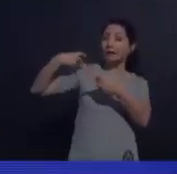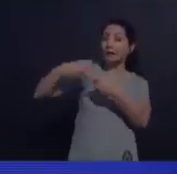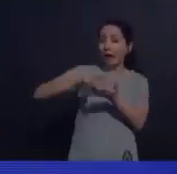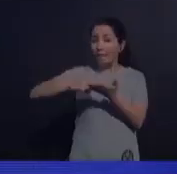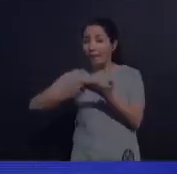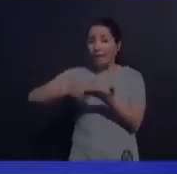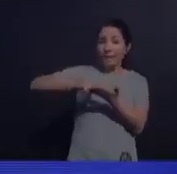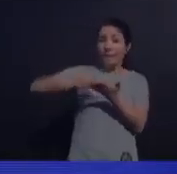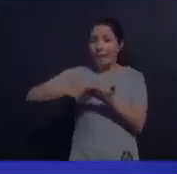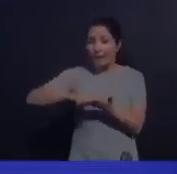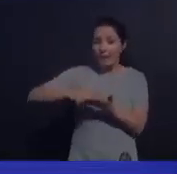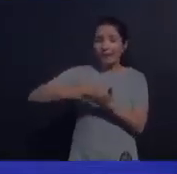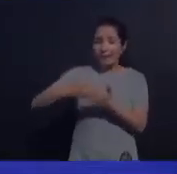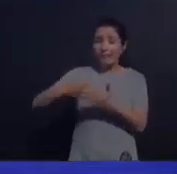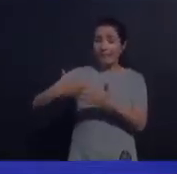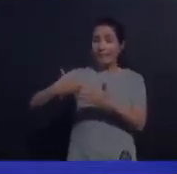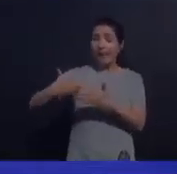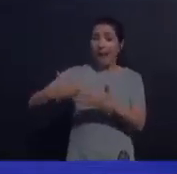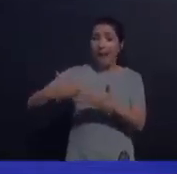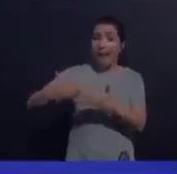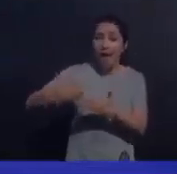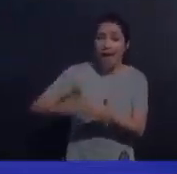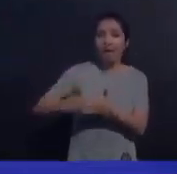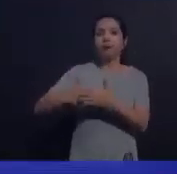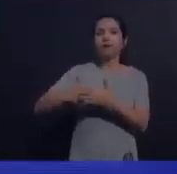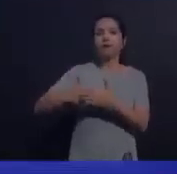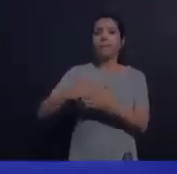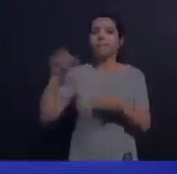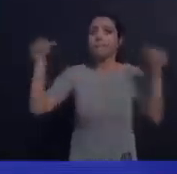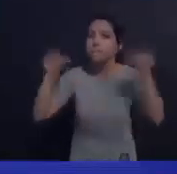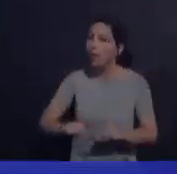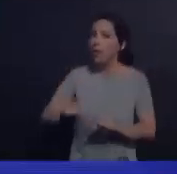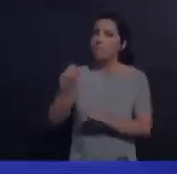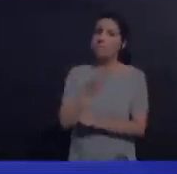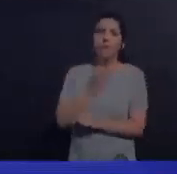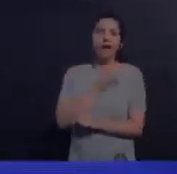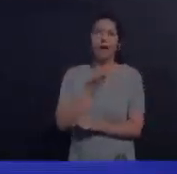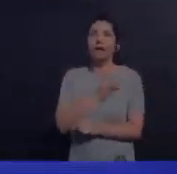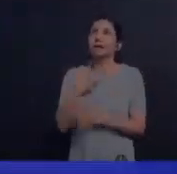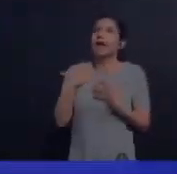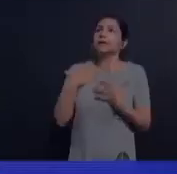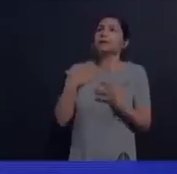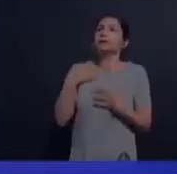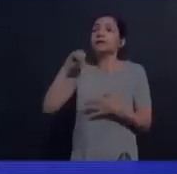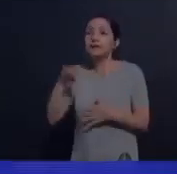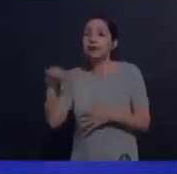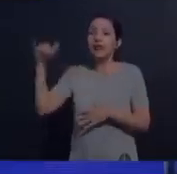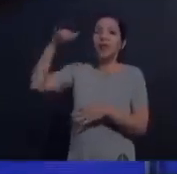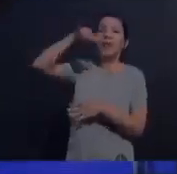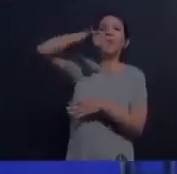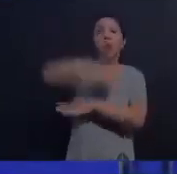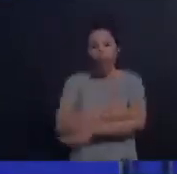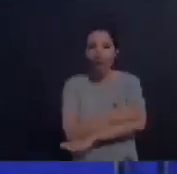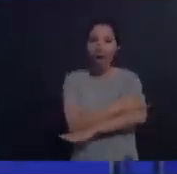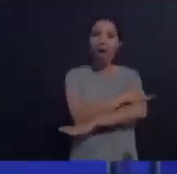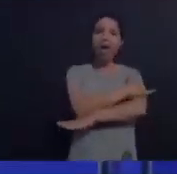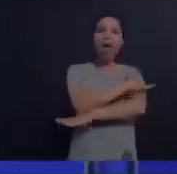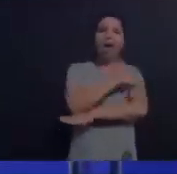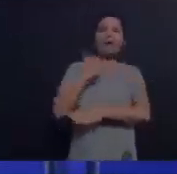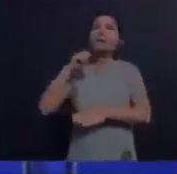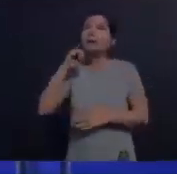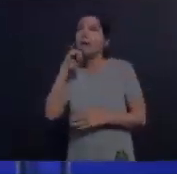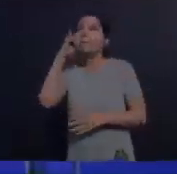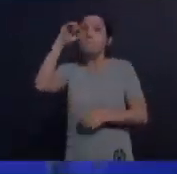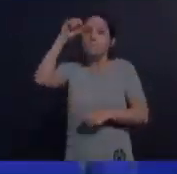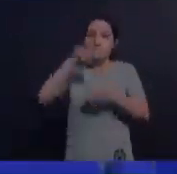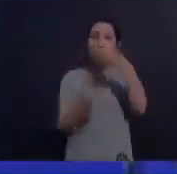medida que se aproximando eu ficava com mais medo ainda mais esse um avião cair a maciço eo avião pegar